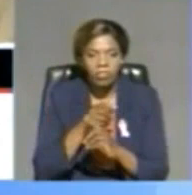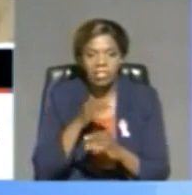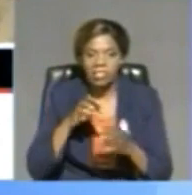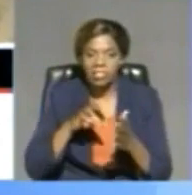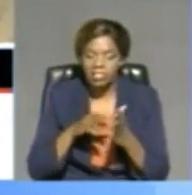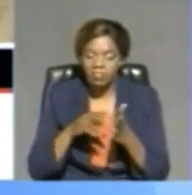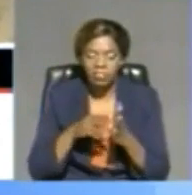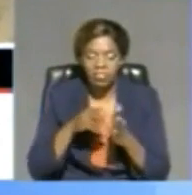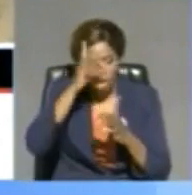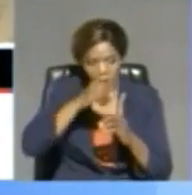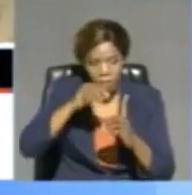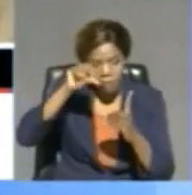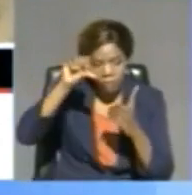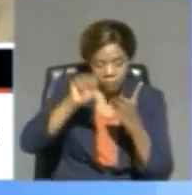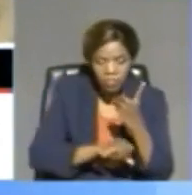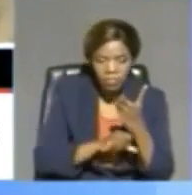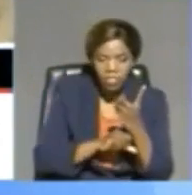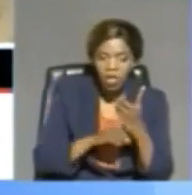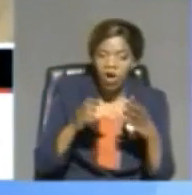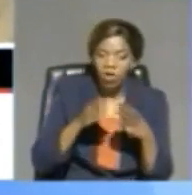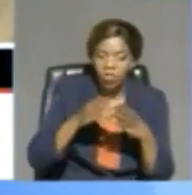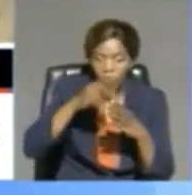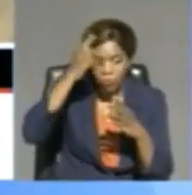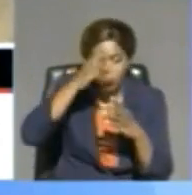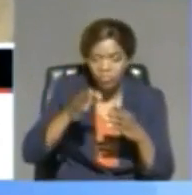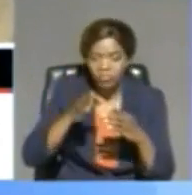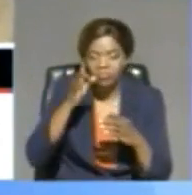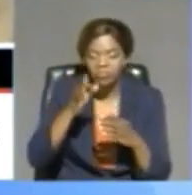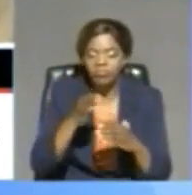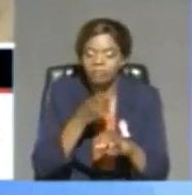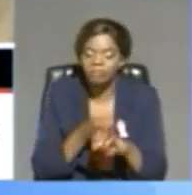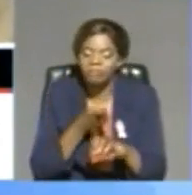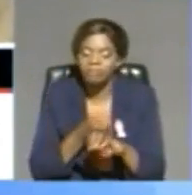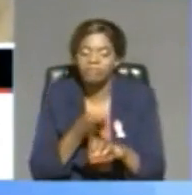partido estará sob ameaça nas próximas eleições.